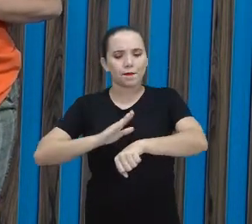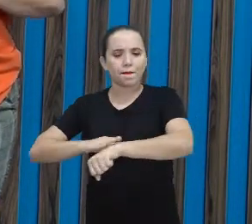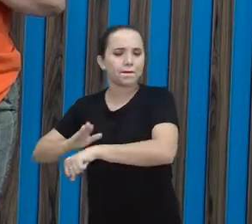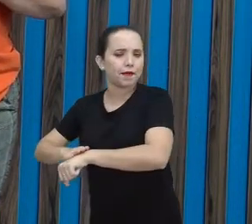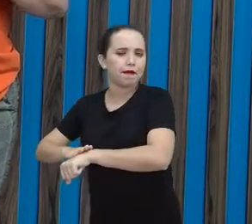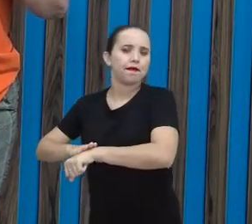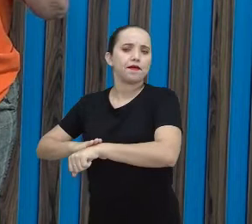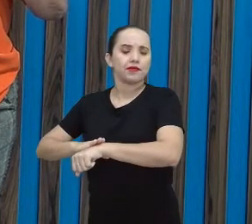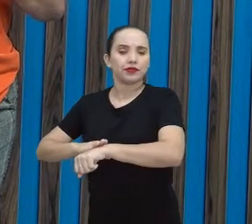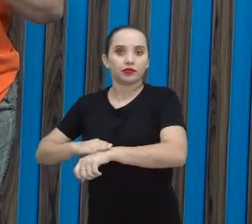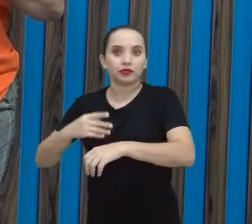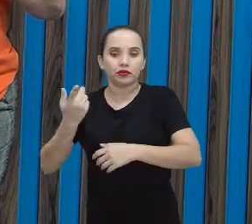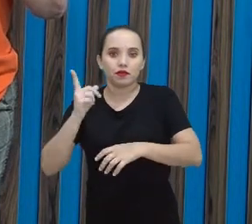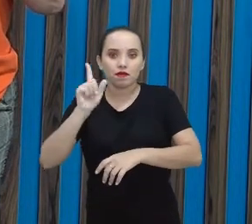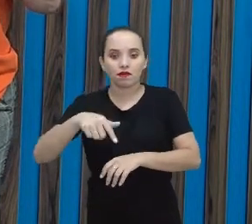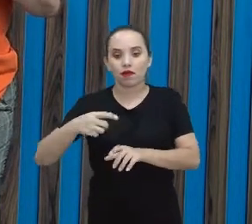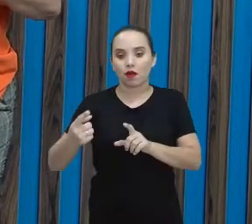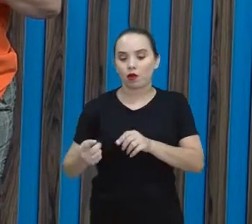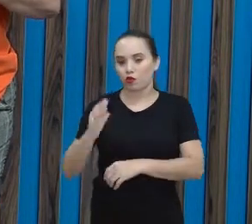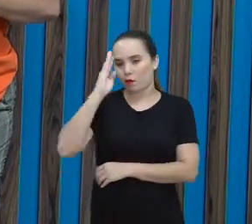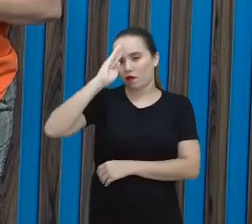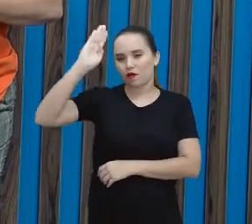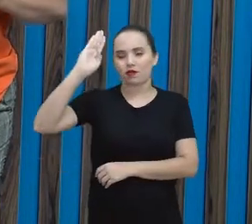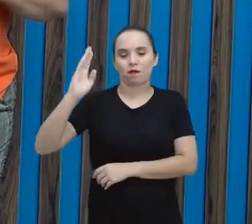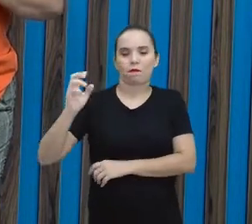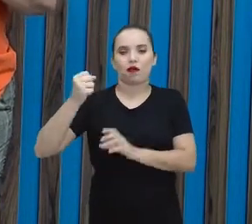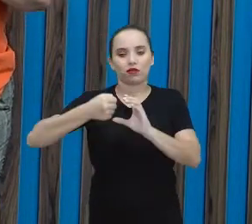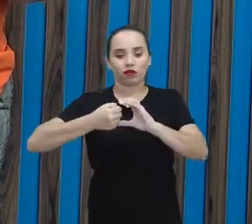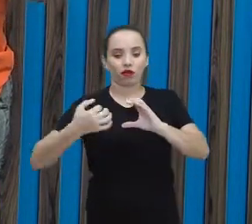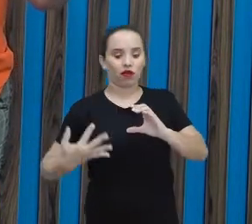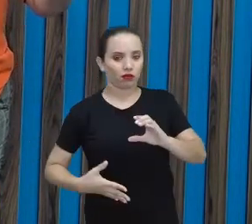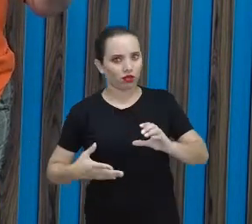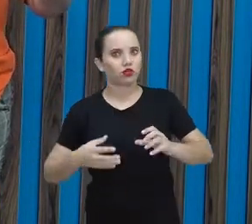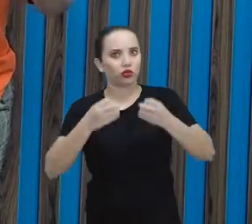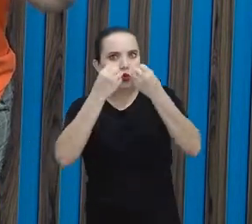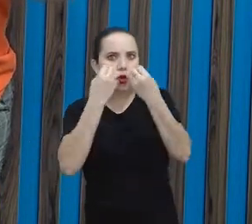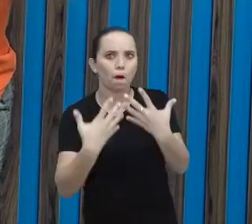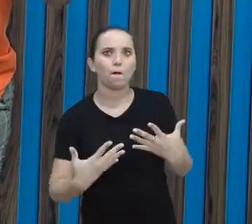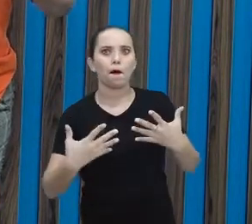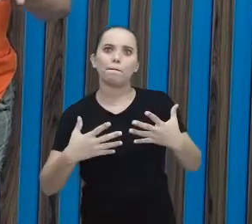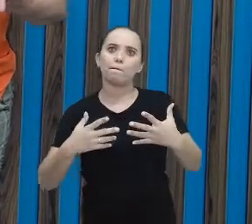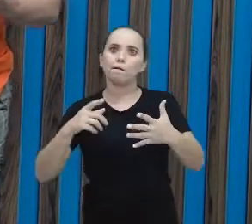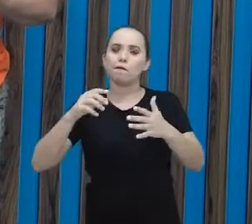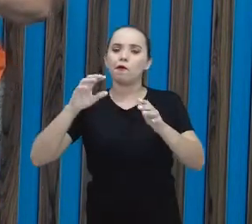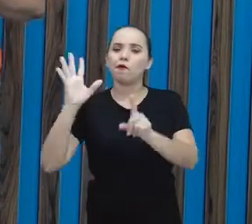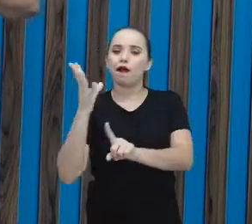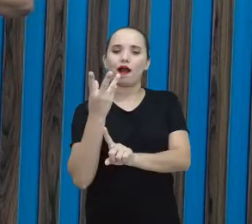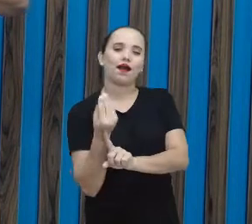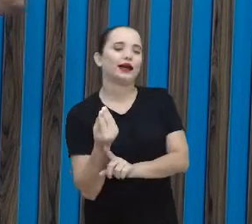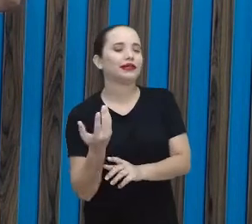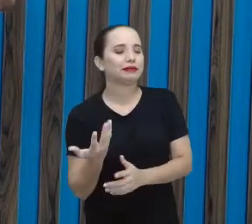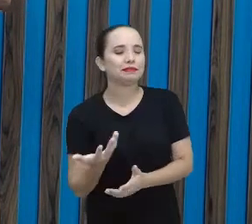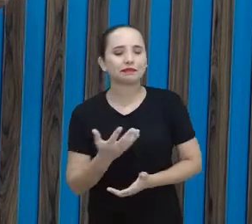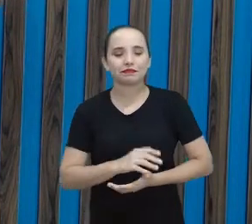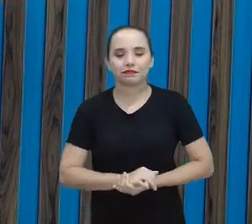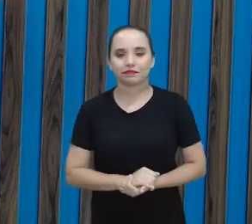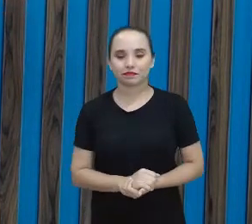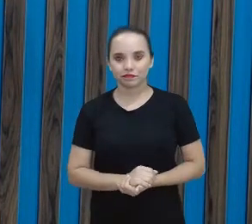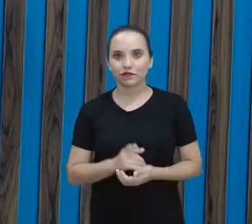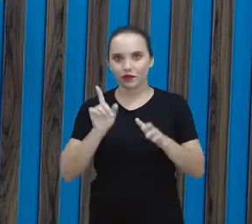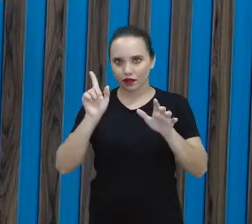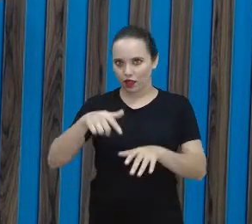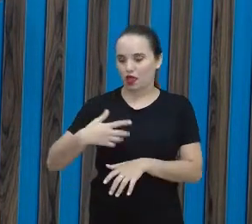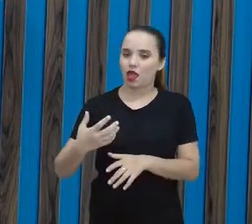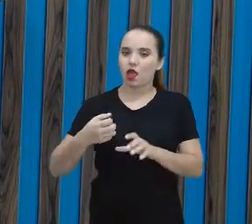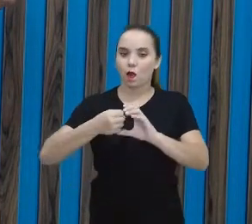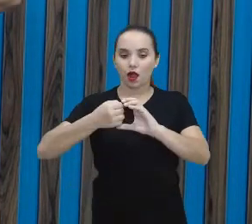características de uma boa ou de uma grande obra, ou da obra de arte em si. Esse